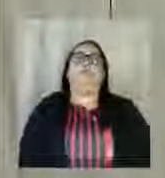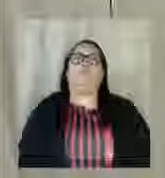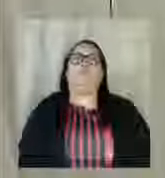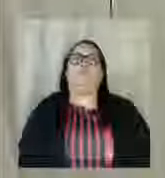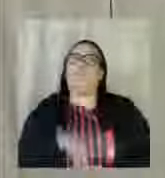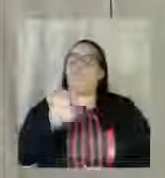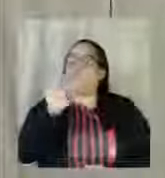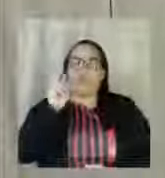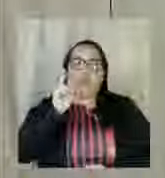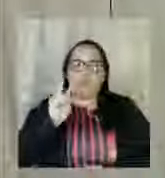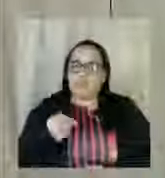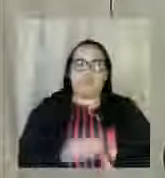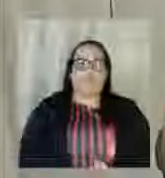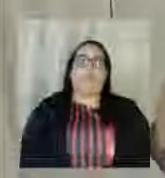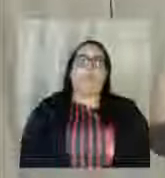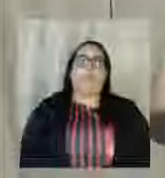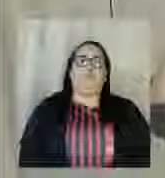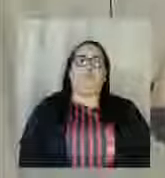Só via.